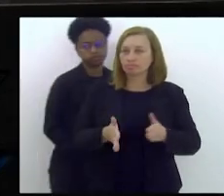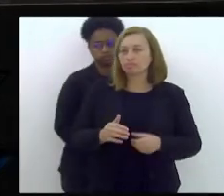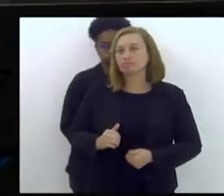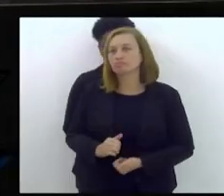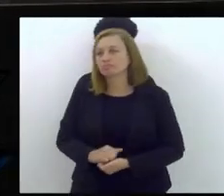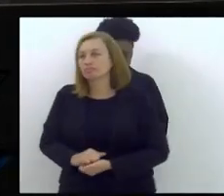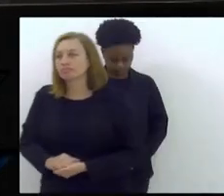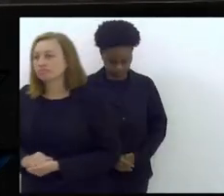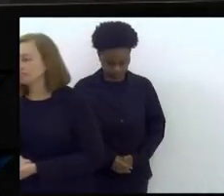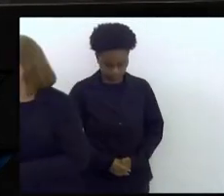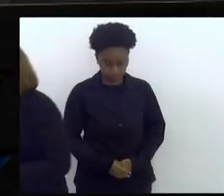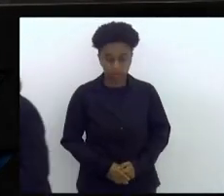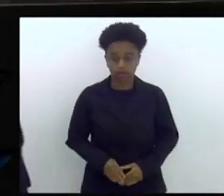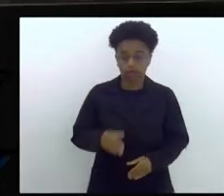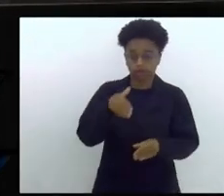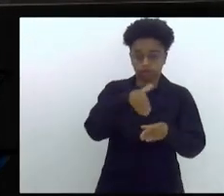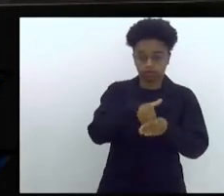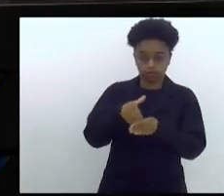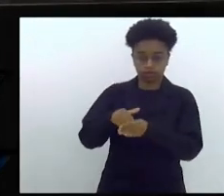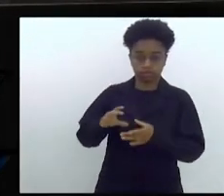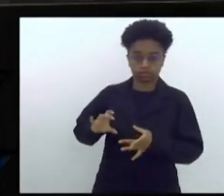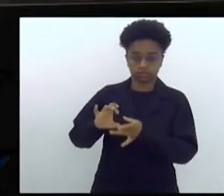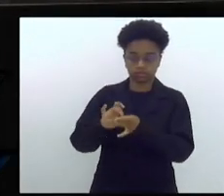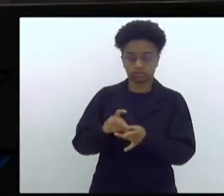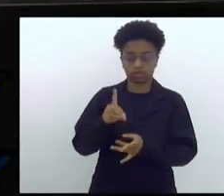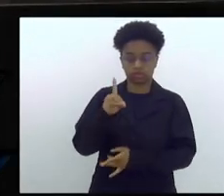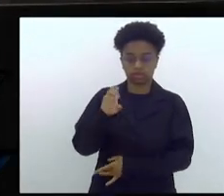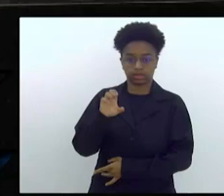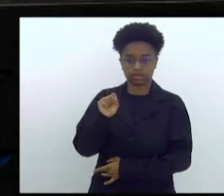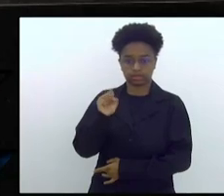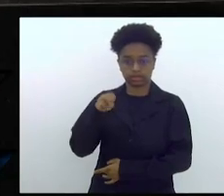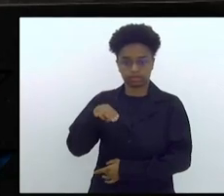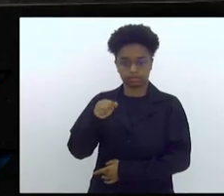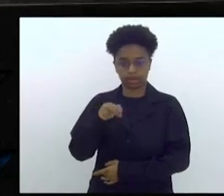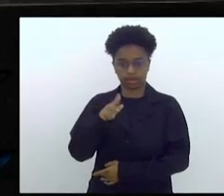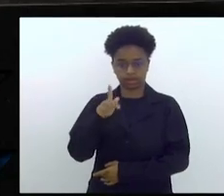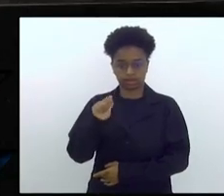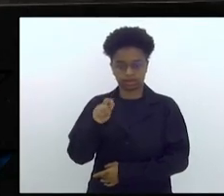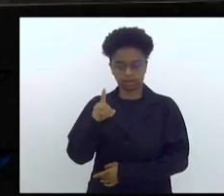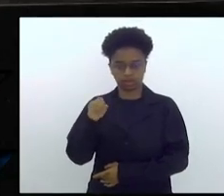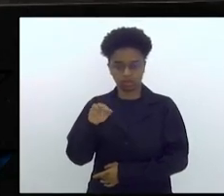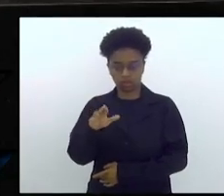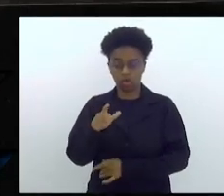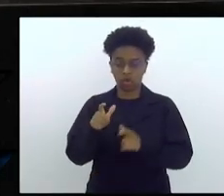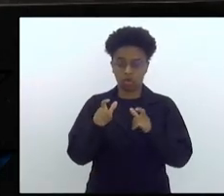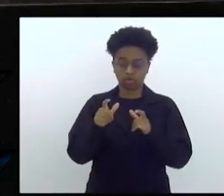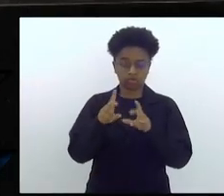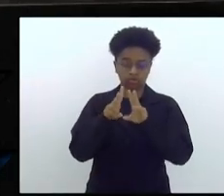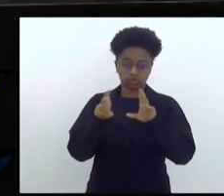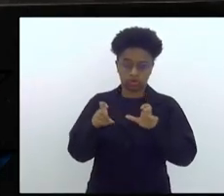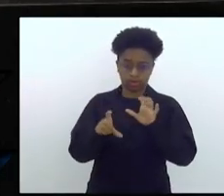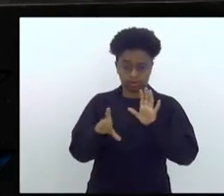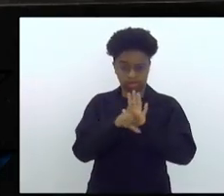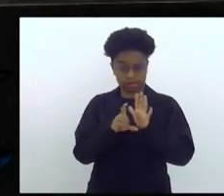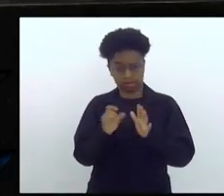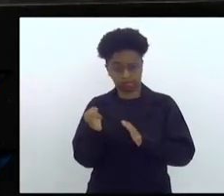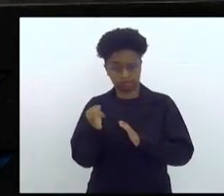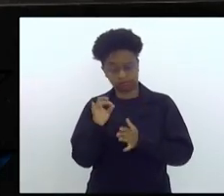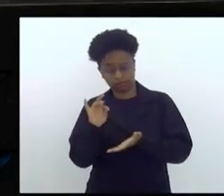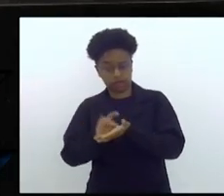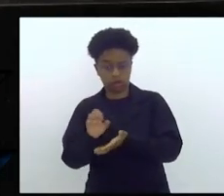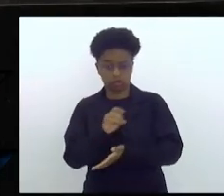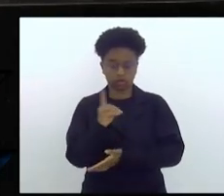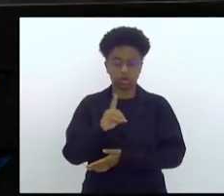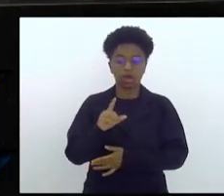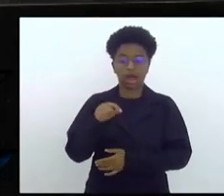envolvendo desembargadores sobre a validade da Lei na qual alerj terá que fazer a defesa